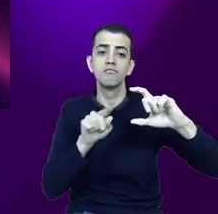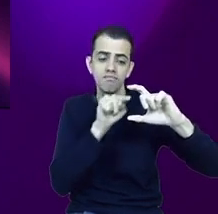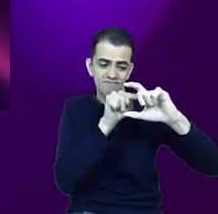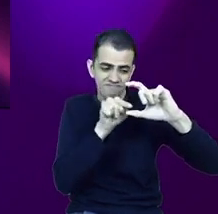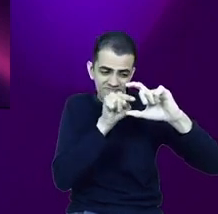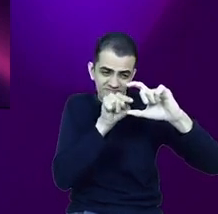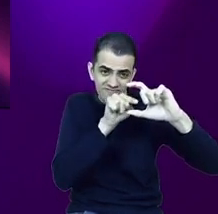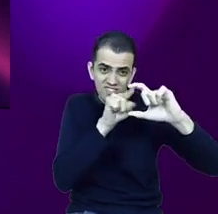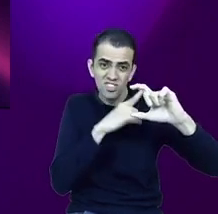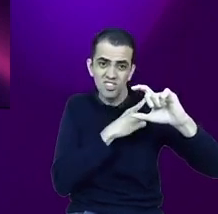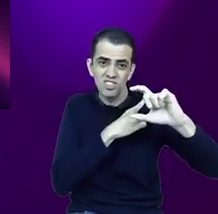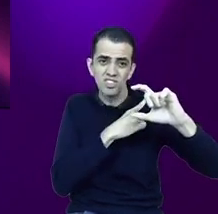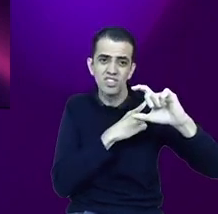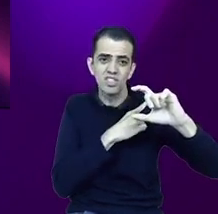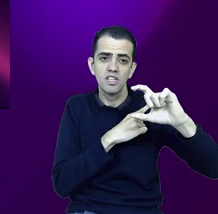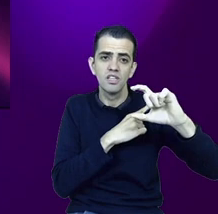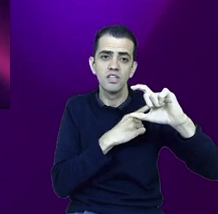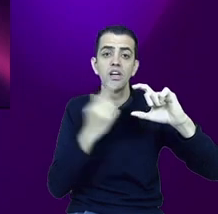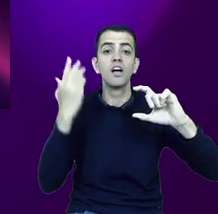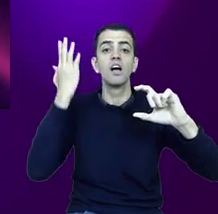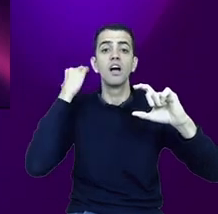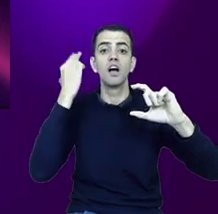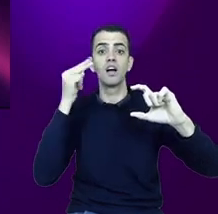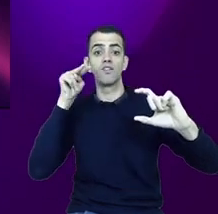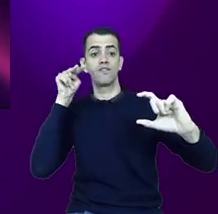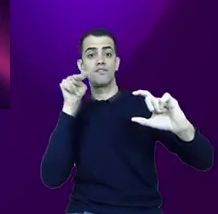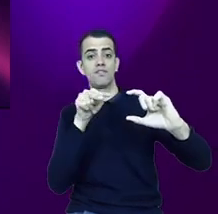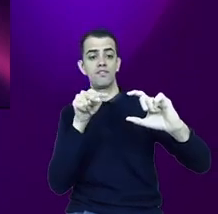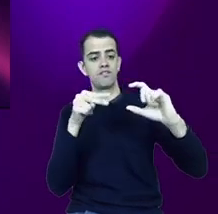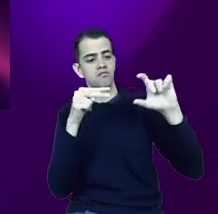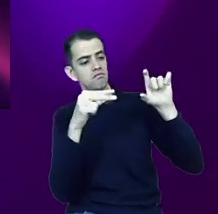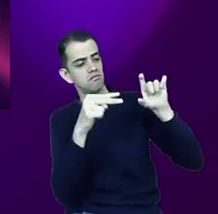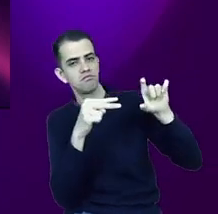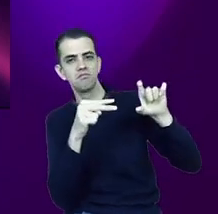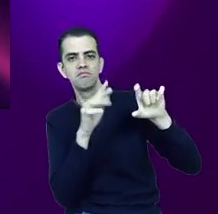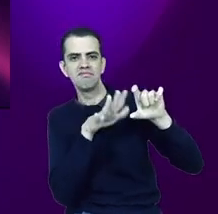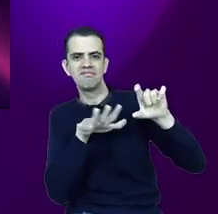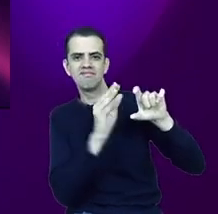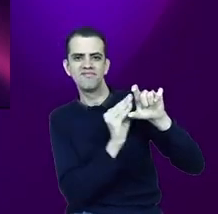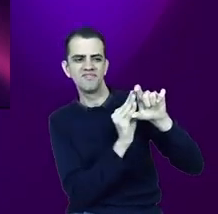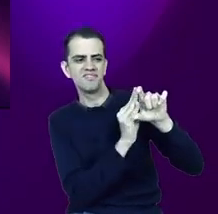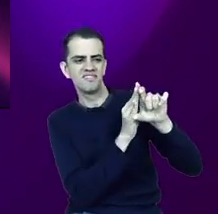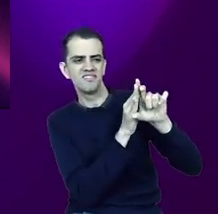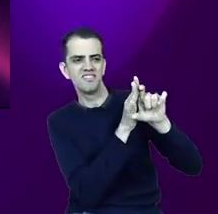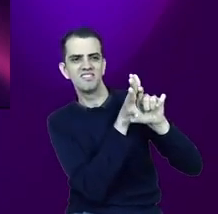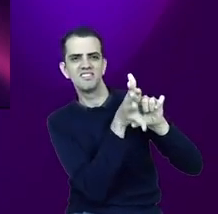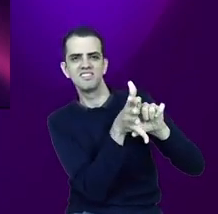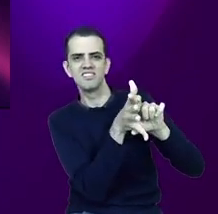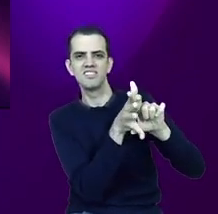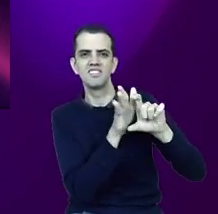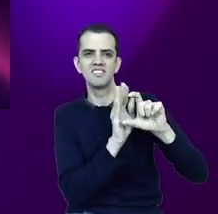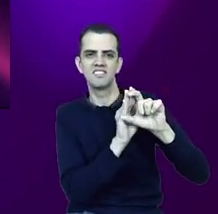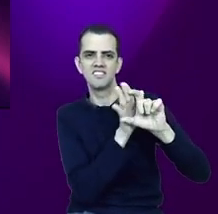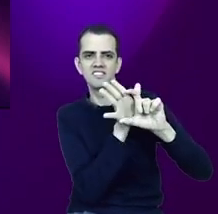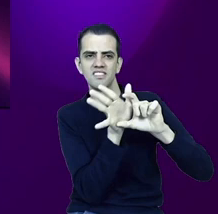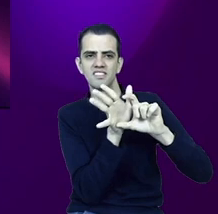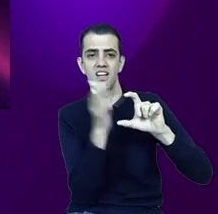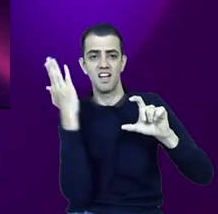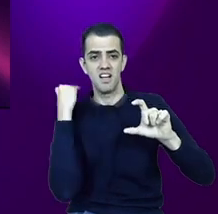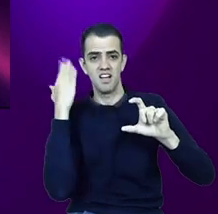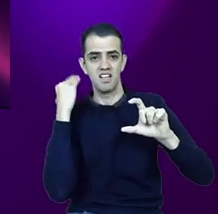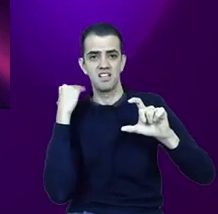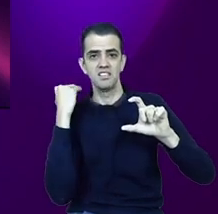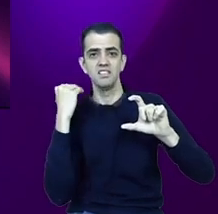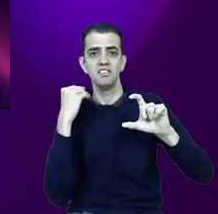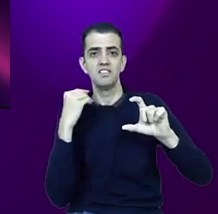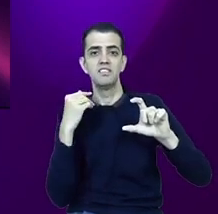superprodutor, e antes, né, quando se vê uma lesão dessa lateral invadindo toda essa porção lateral acarótida dentro do seio cavernoso, esse paciente